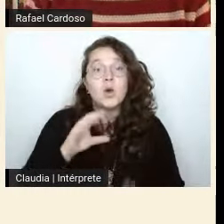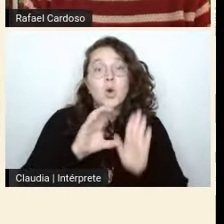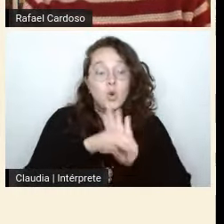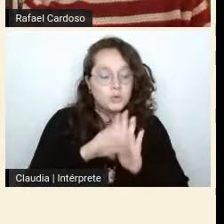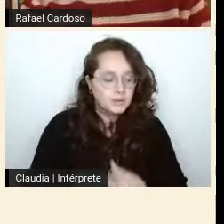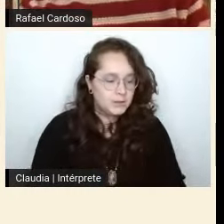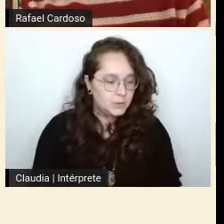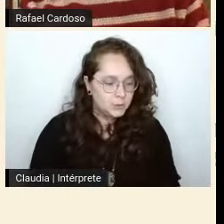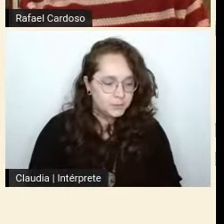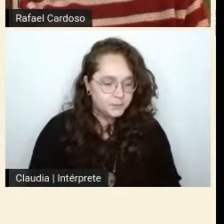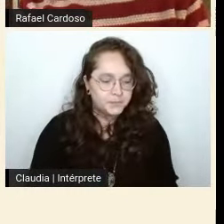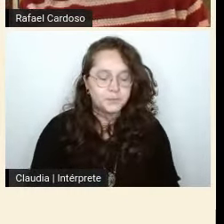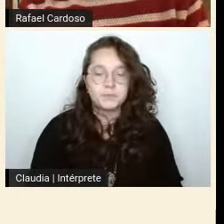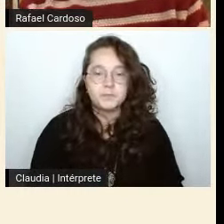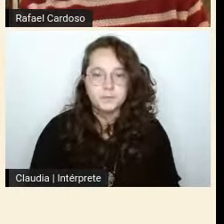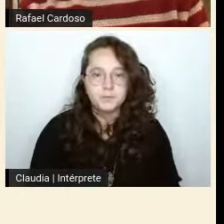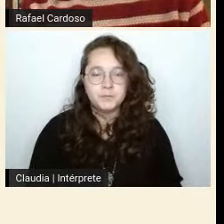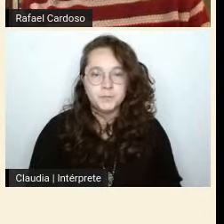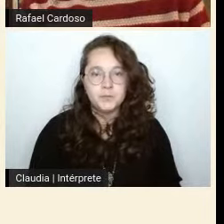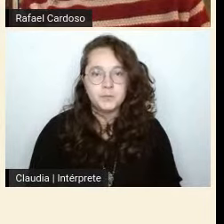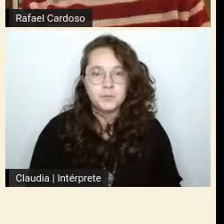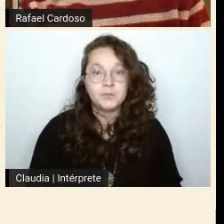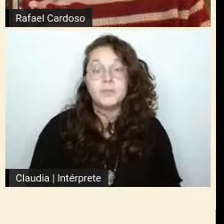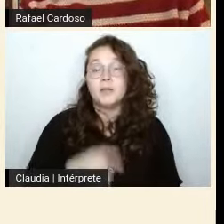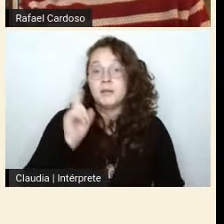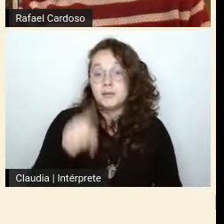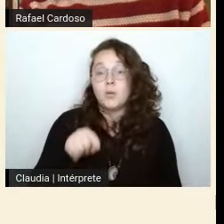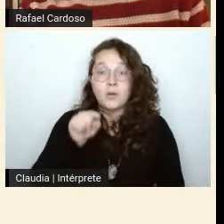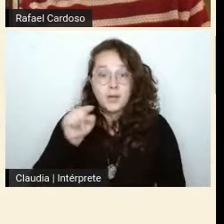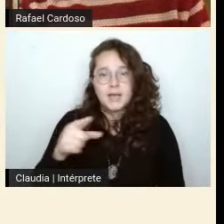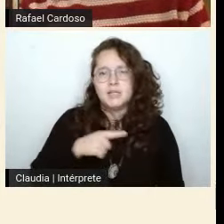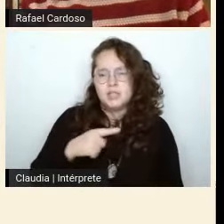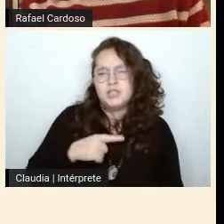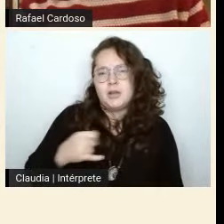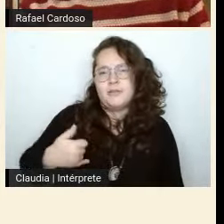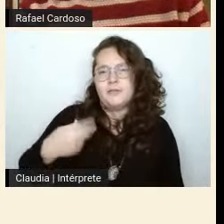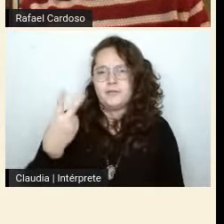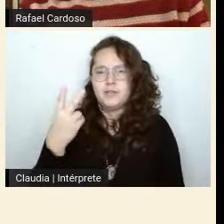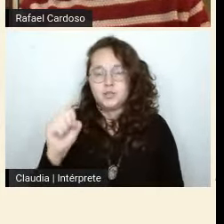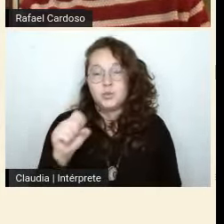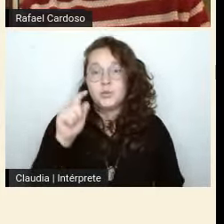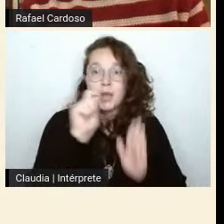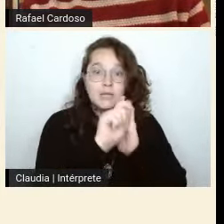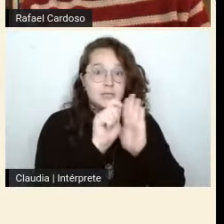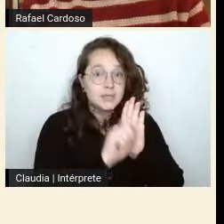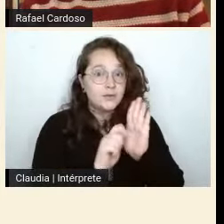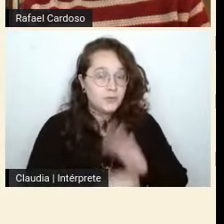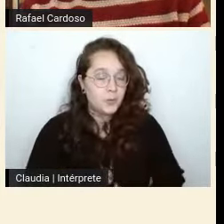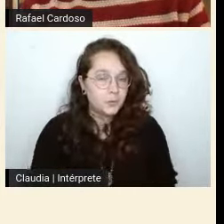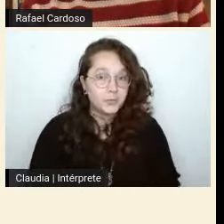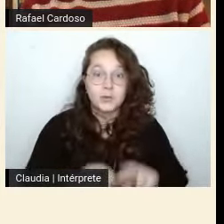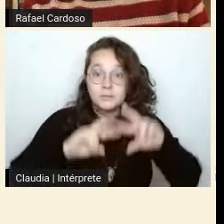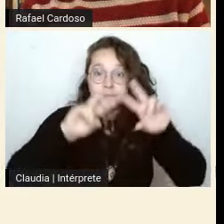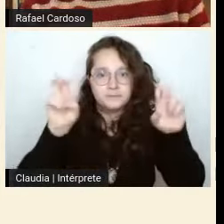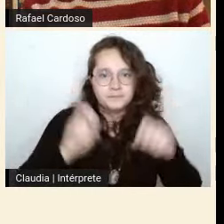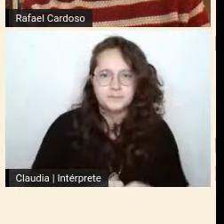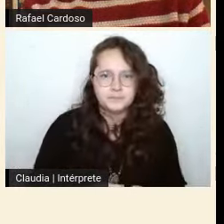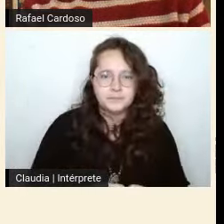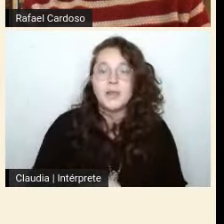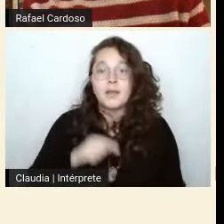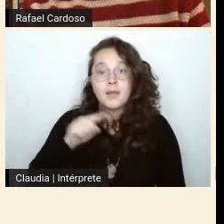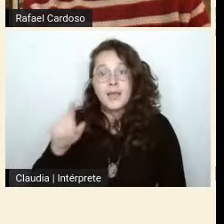Seu autor contava 28 anos quando o escreveu e pertencia à primeira geração de egressos da Faculdade de